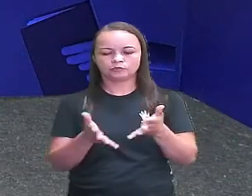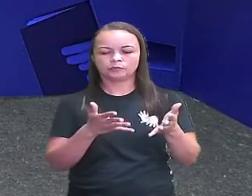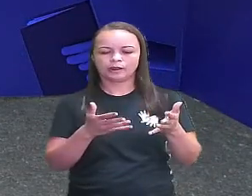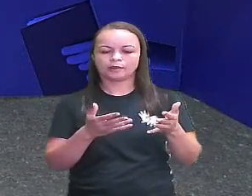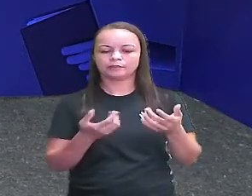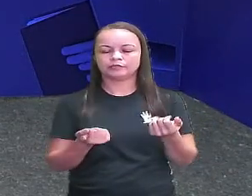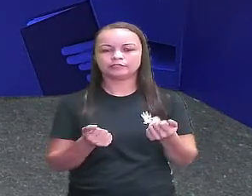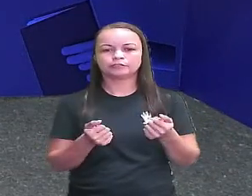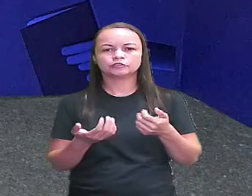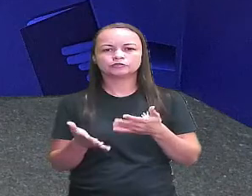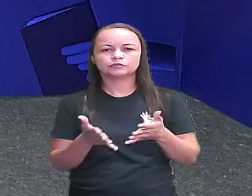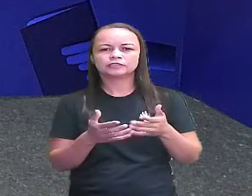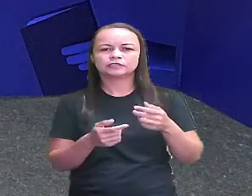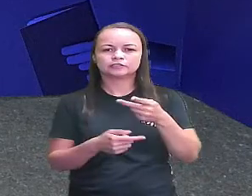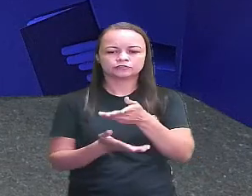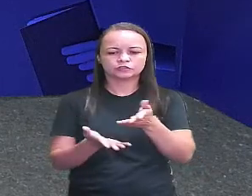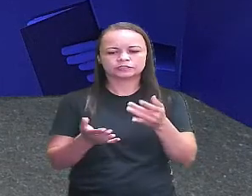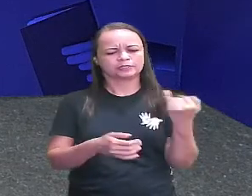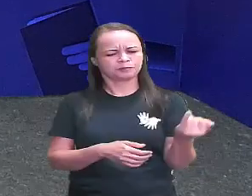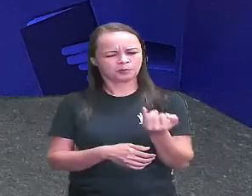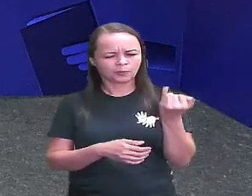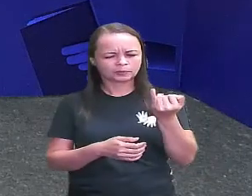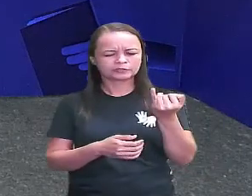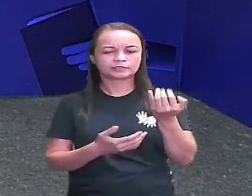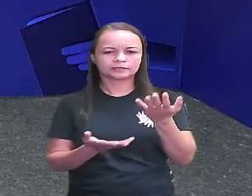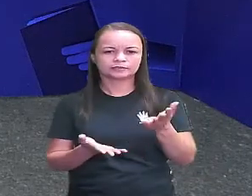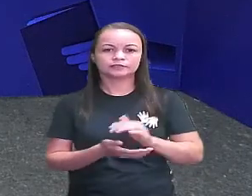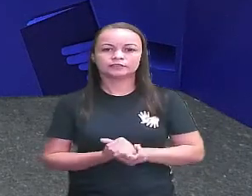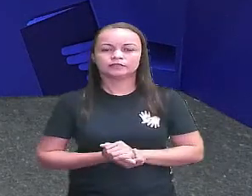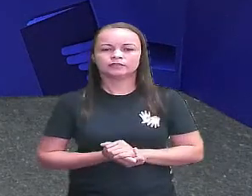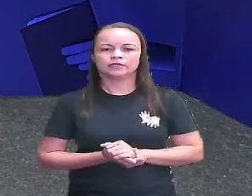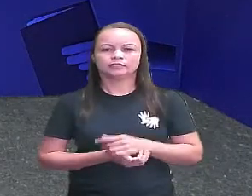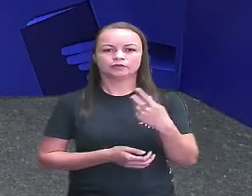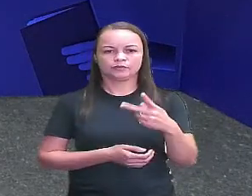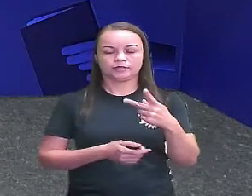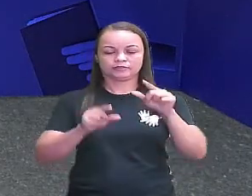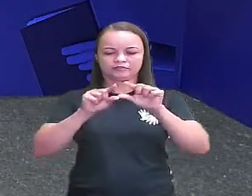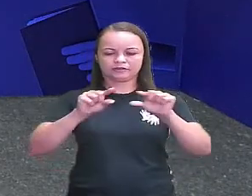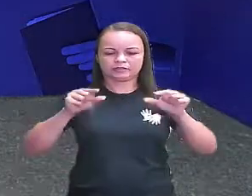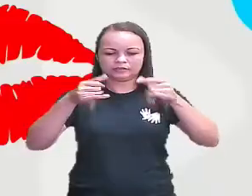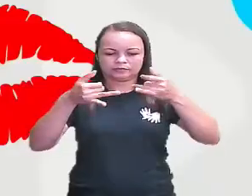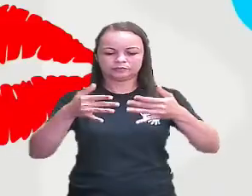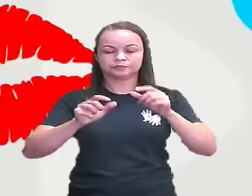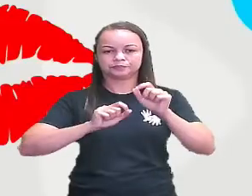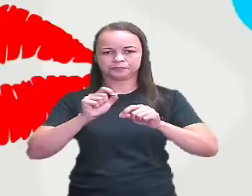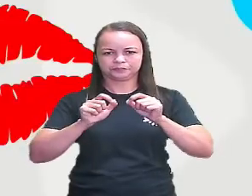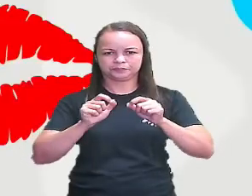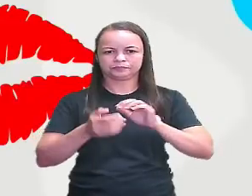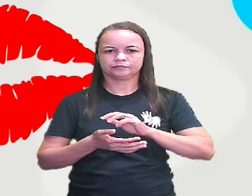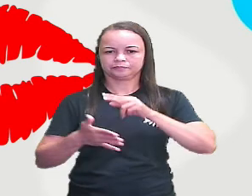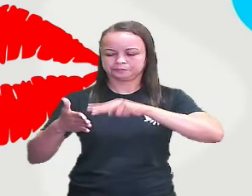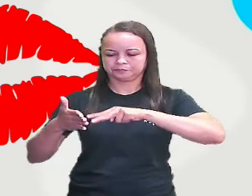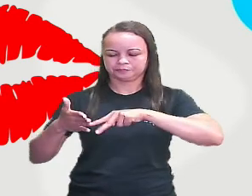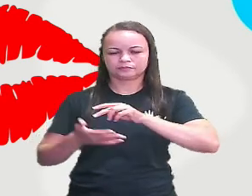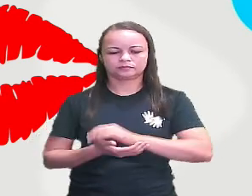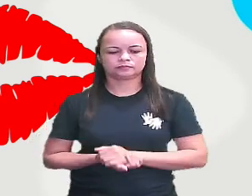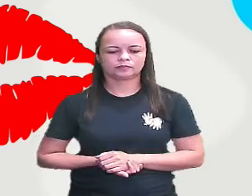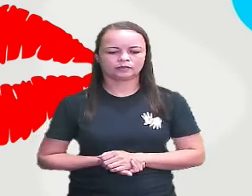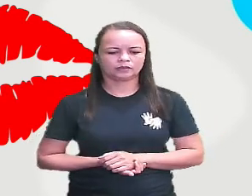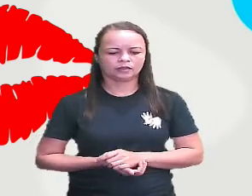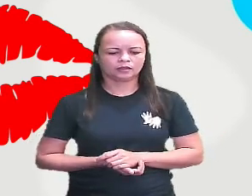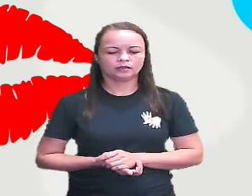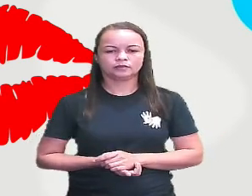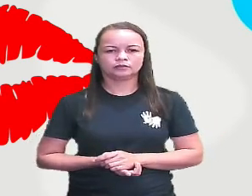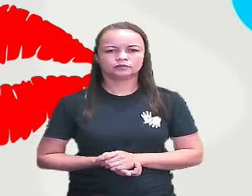vocês. E olha só o que essa frase ela nos diz. Vou ler para vocês. Não é no silêncio